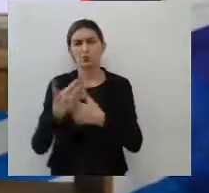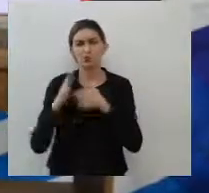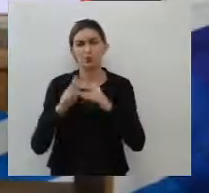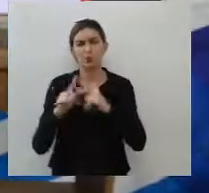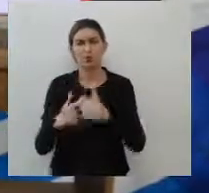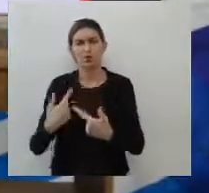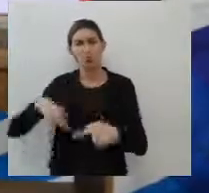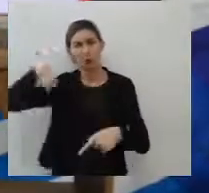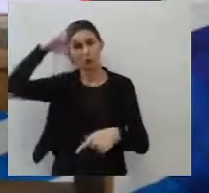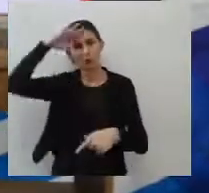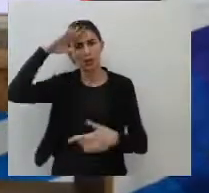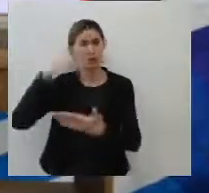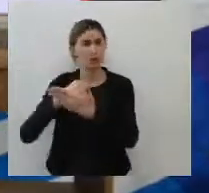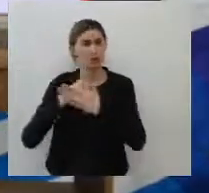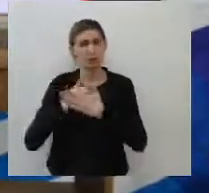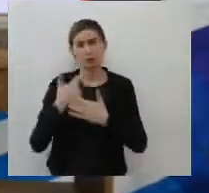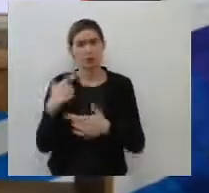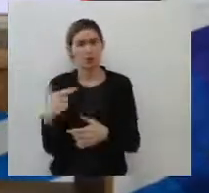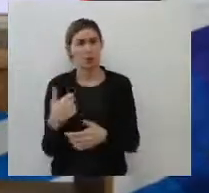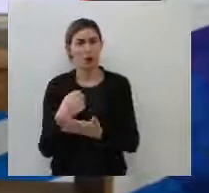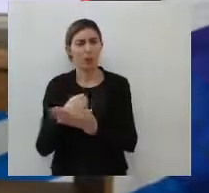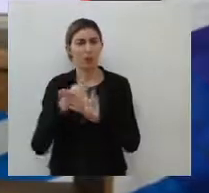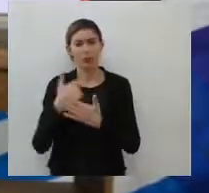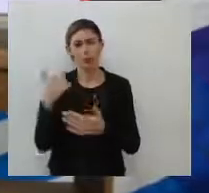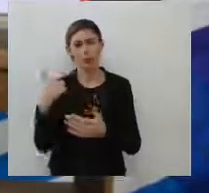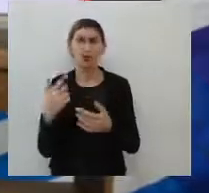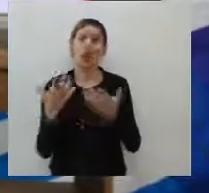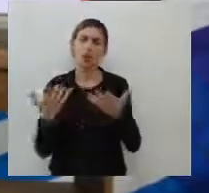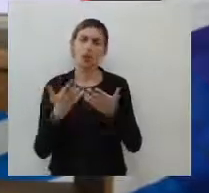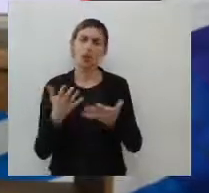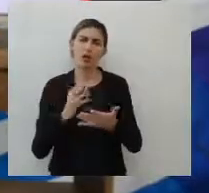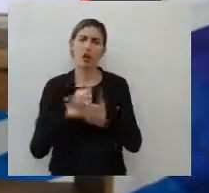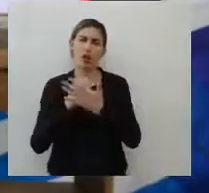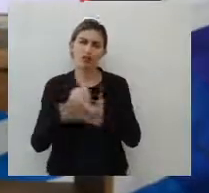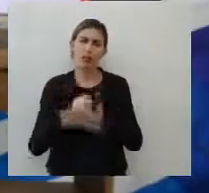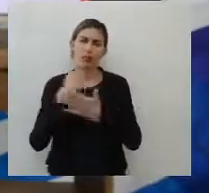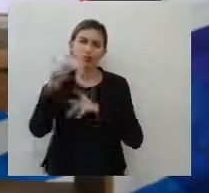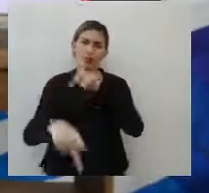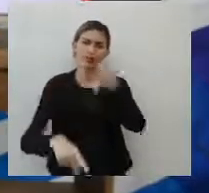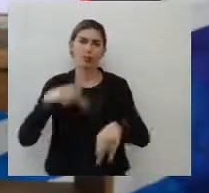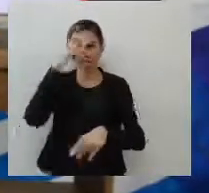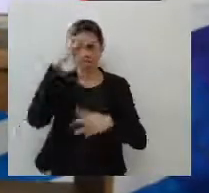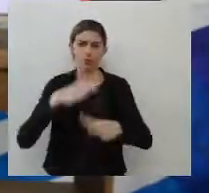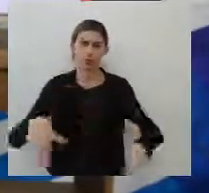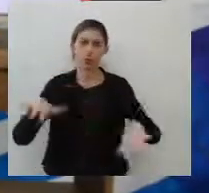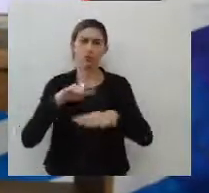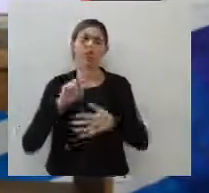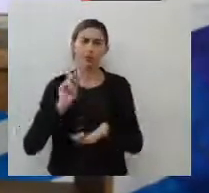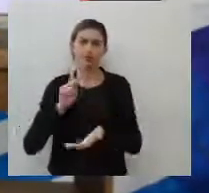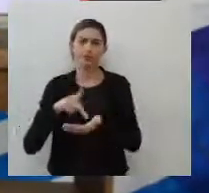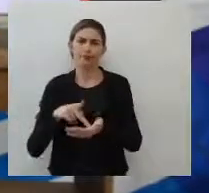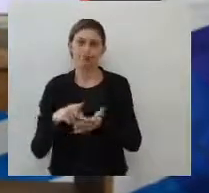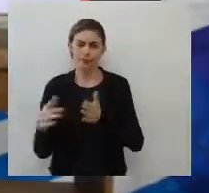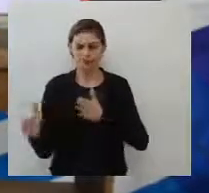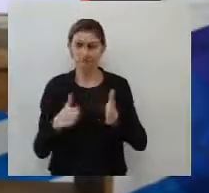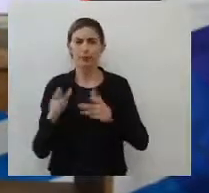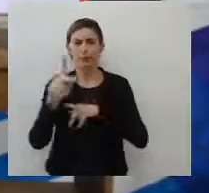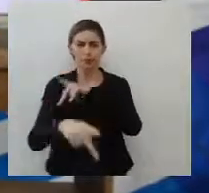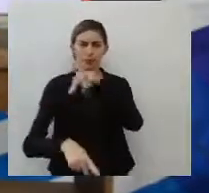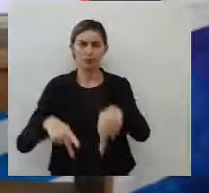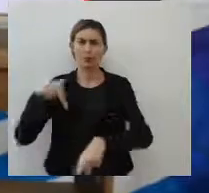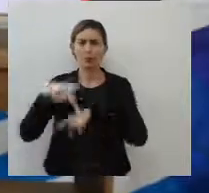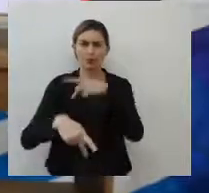apoio militar, queria pelo menos o apoio popular. E realmente, no meio